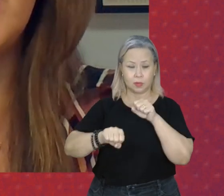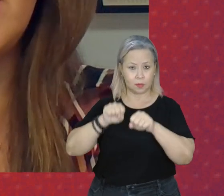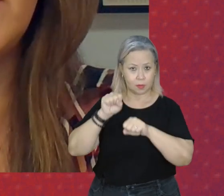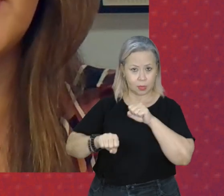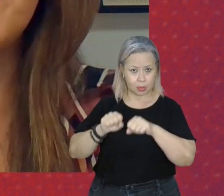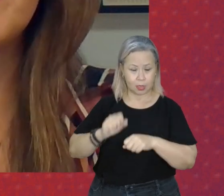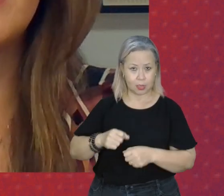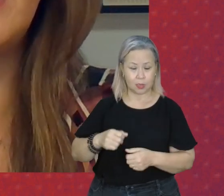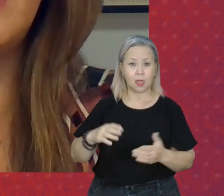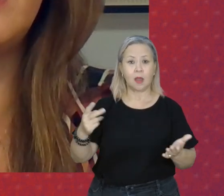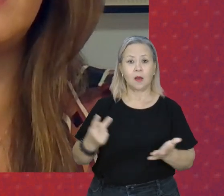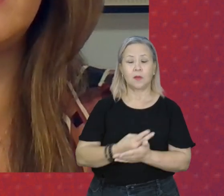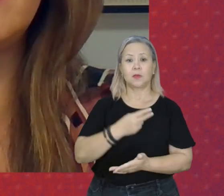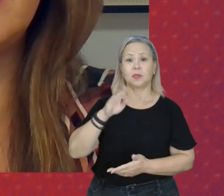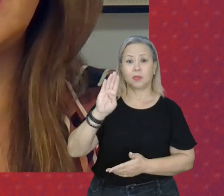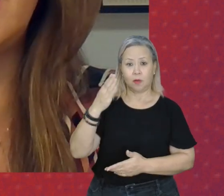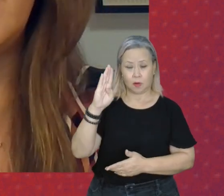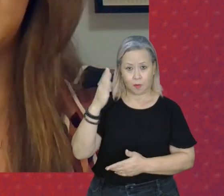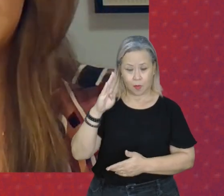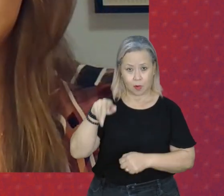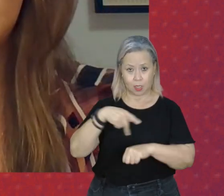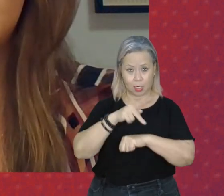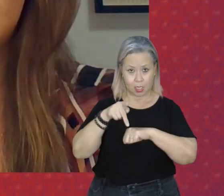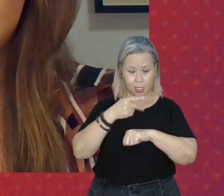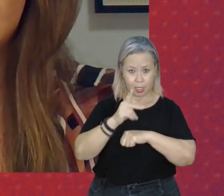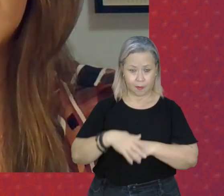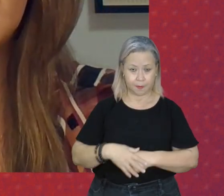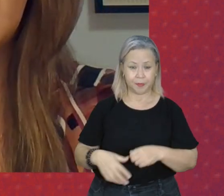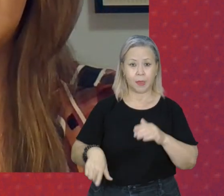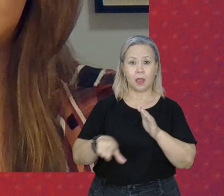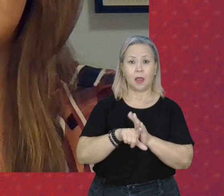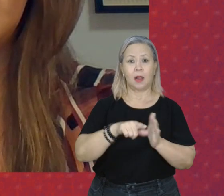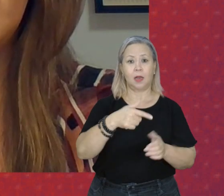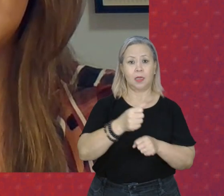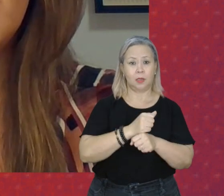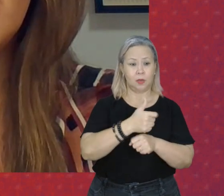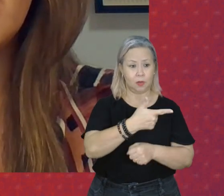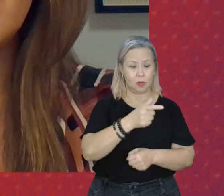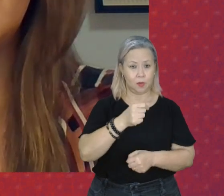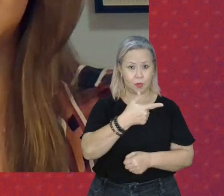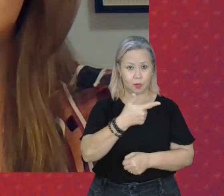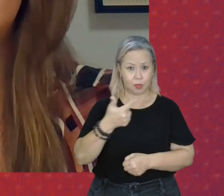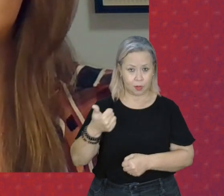aconteceu na Bolívia, né, e a lei é de 2012, a lei número